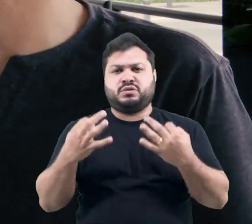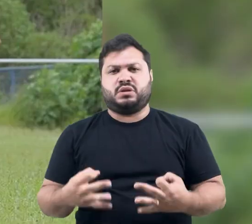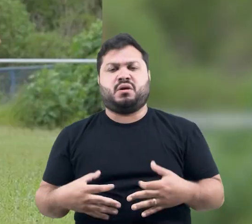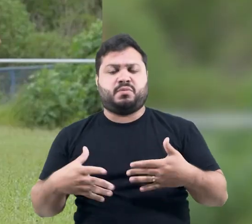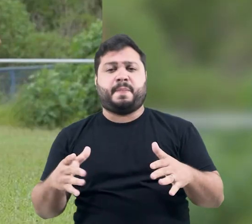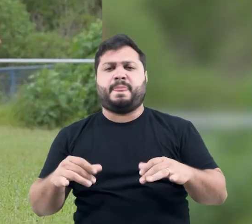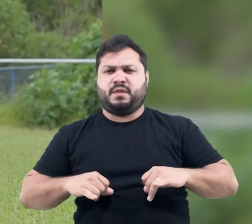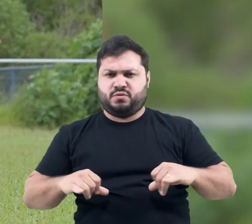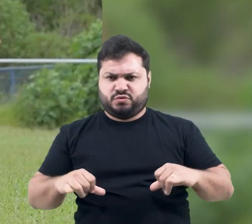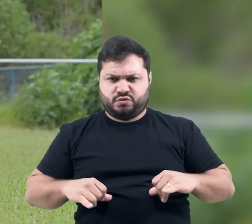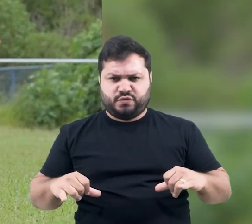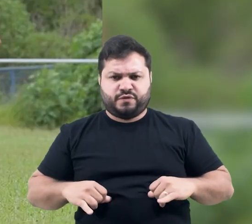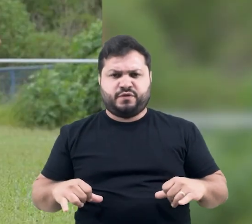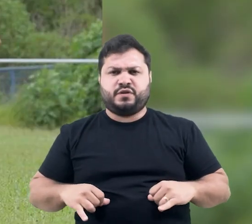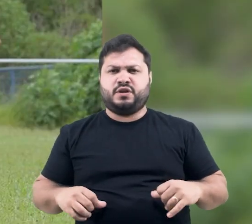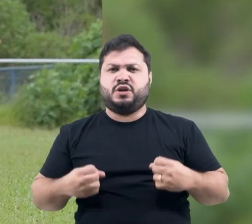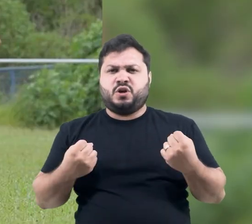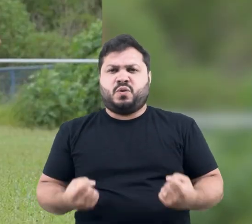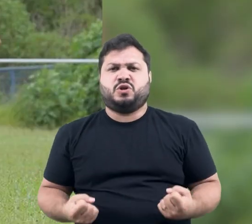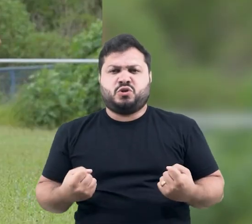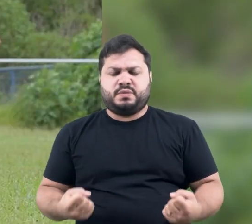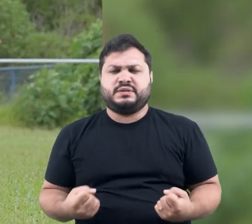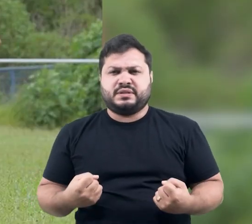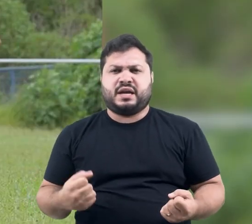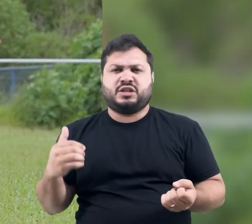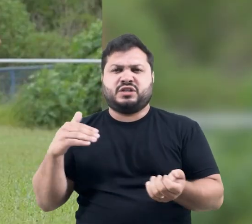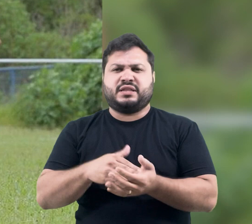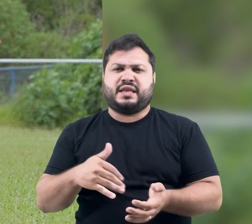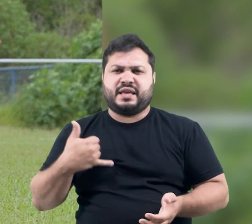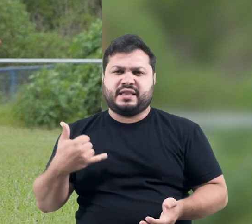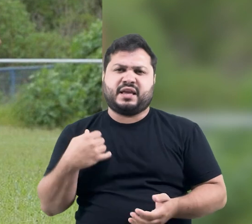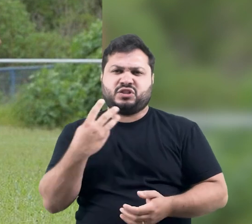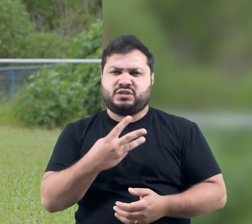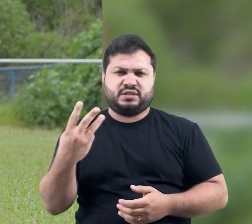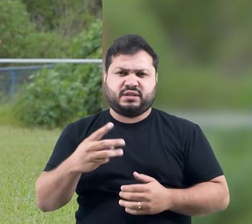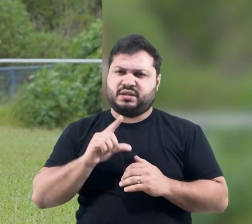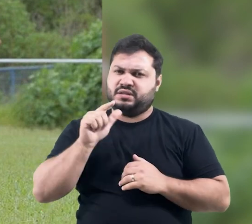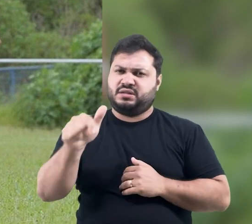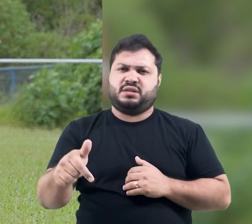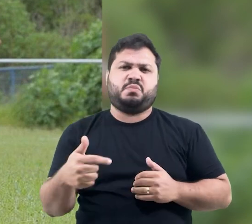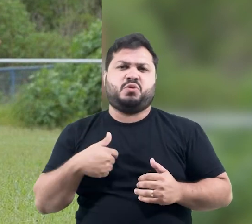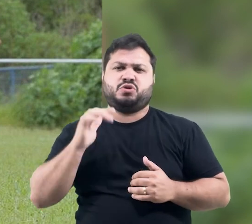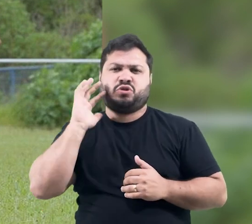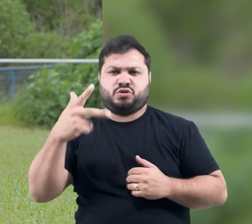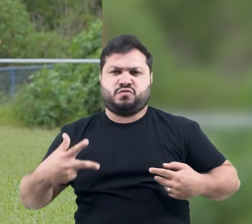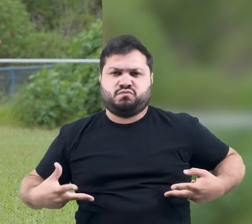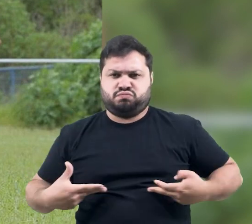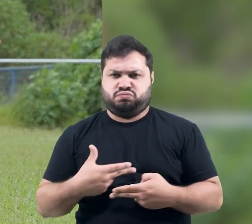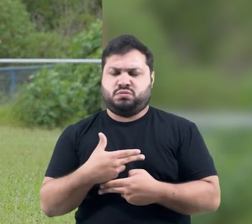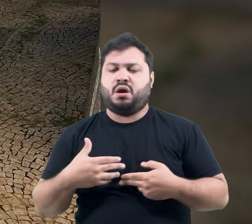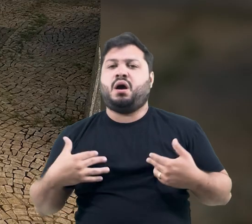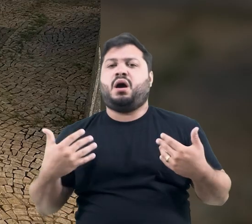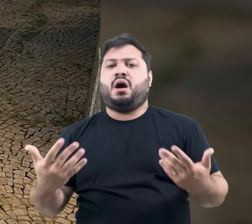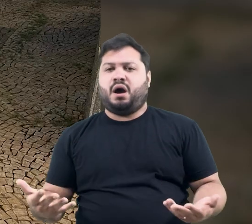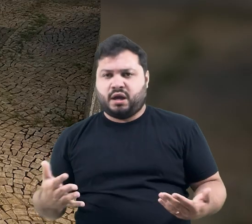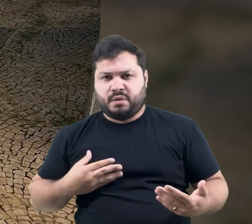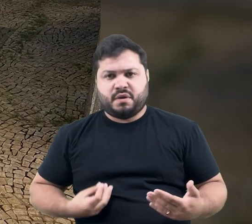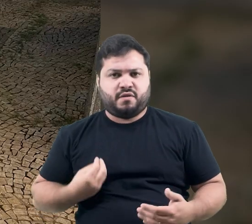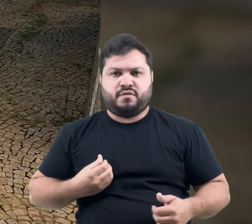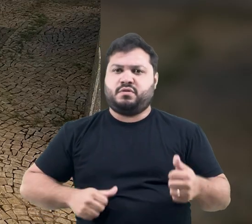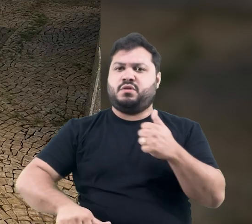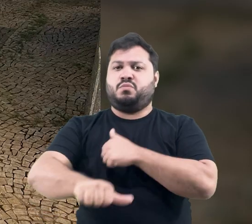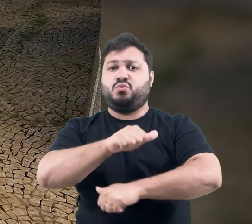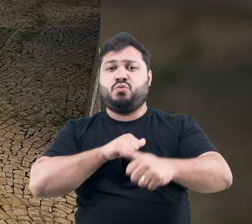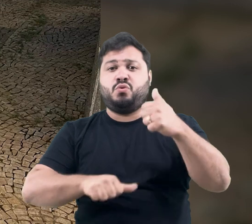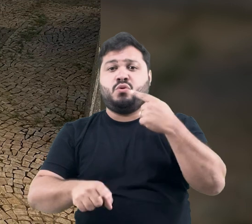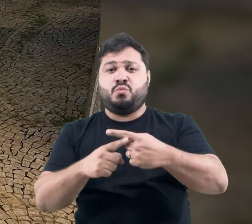tudo mais. Eu sofri com essa obesidade mórbida até os 33 anos. Depois disso eu decidi fazer uma bariátrica. Foi aí aonde que a minha vida